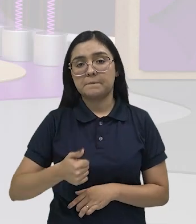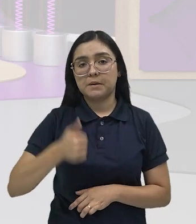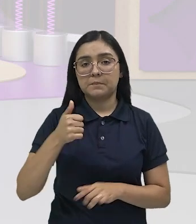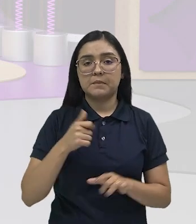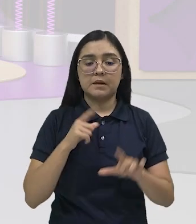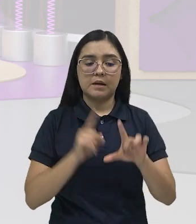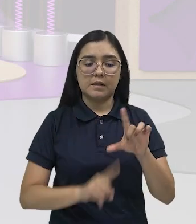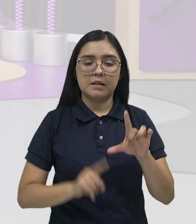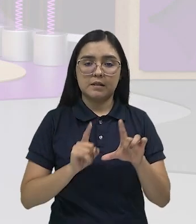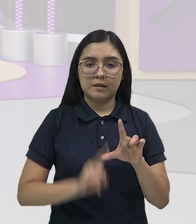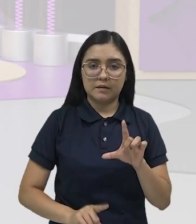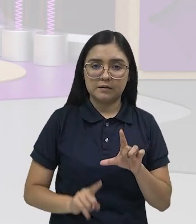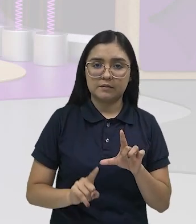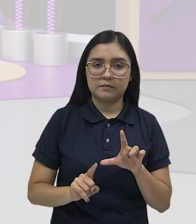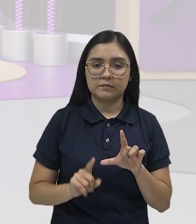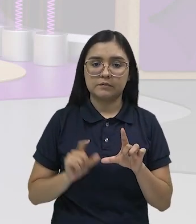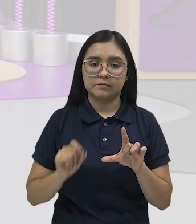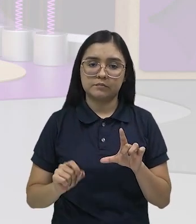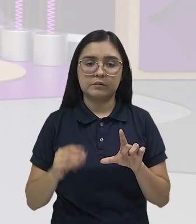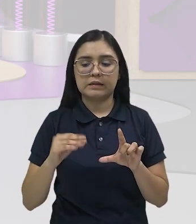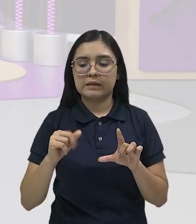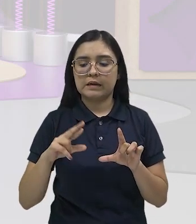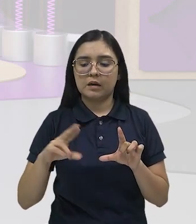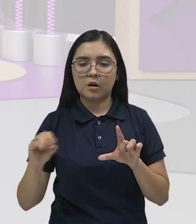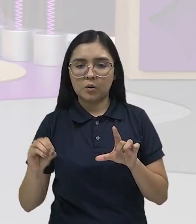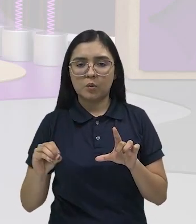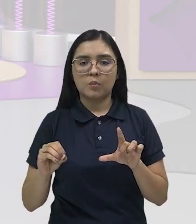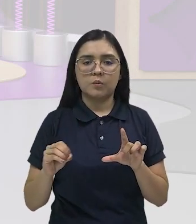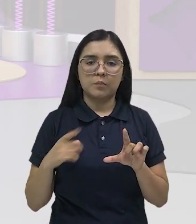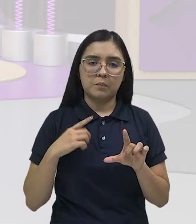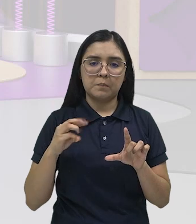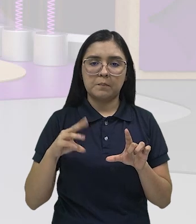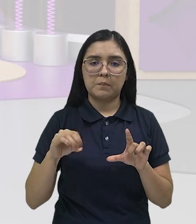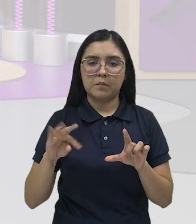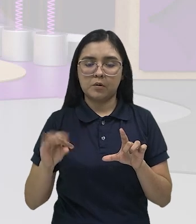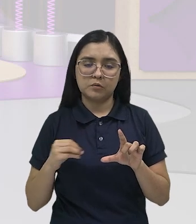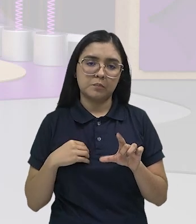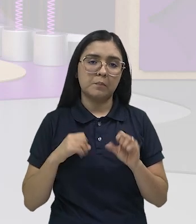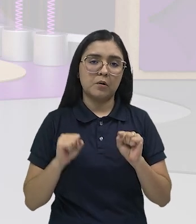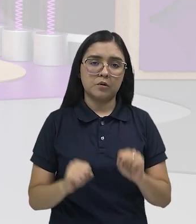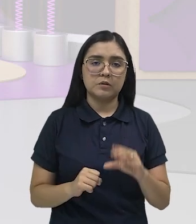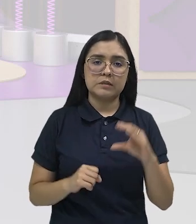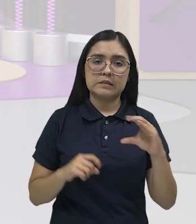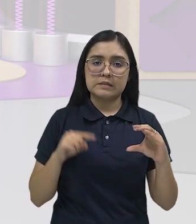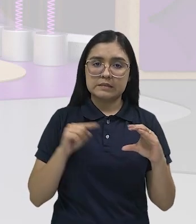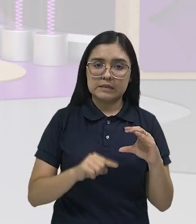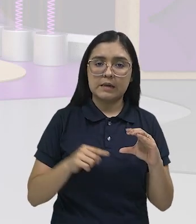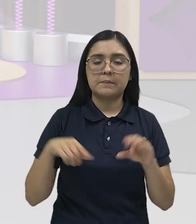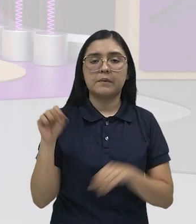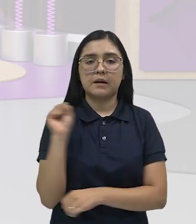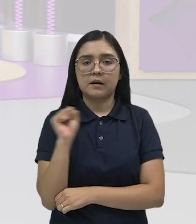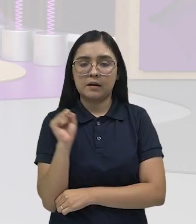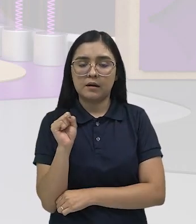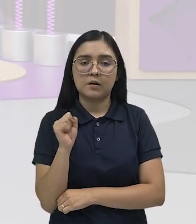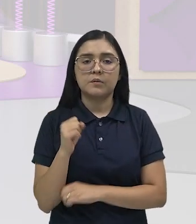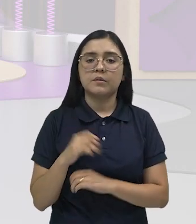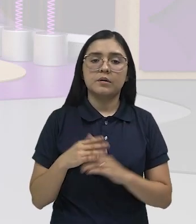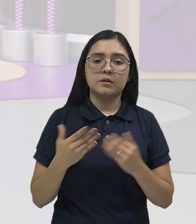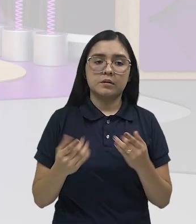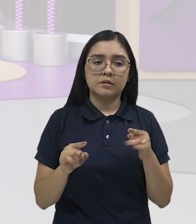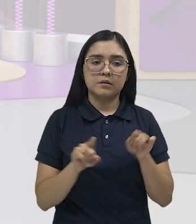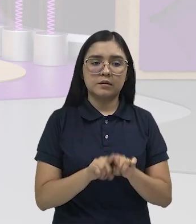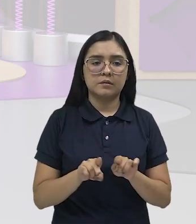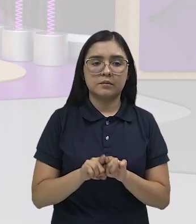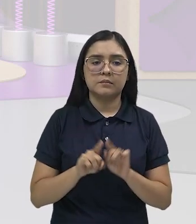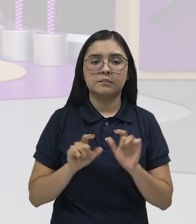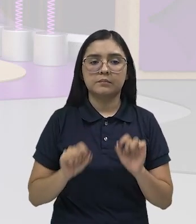não causaria problema, né? Porque eu poderia usar C para carro e M para motocicleta. Quando isso